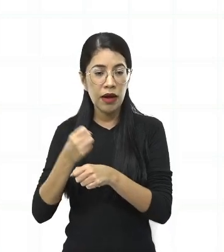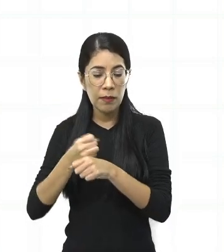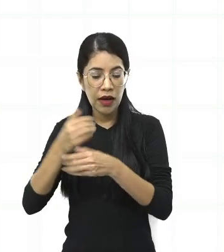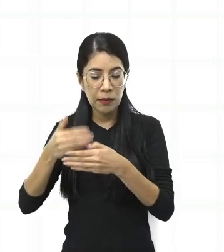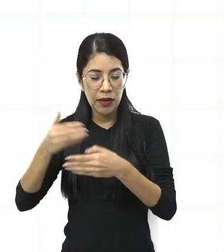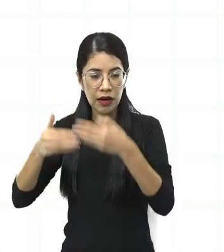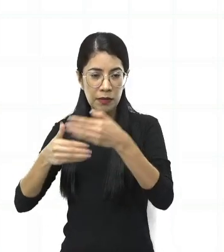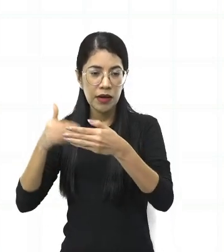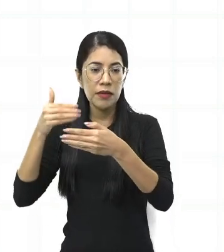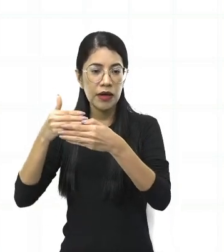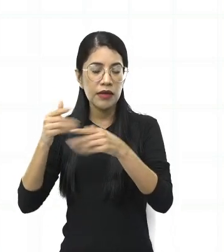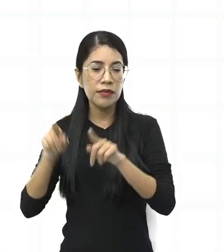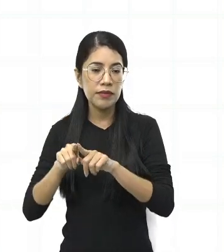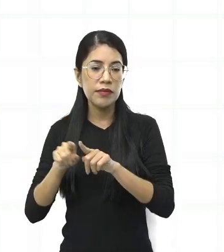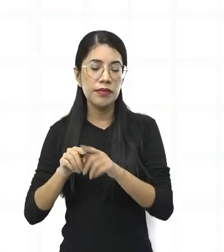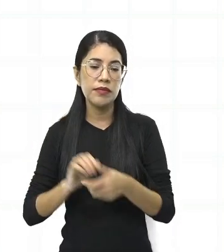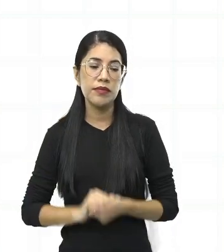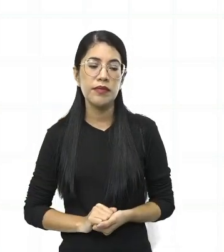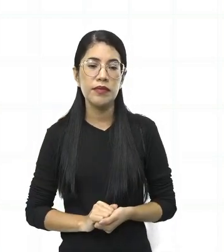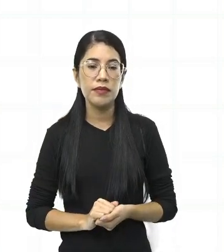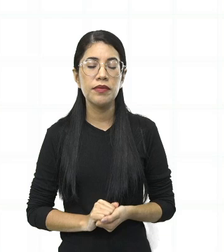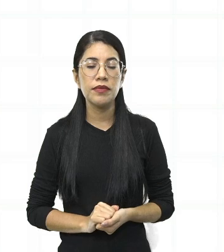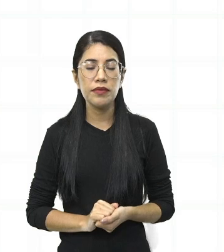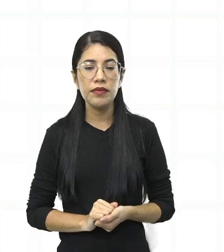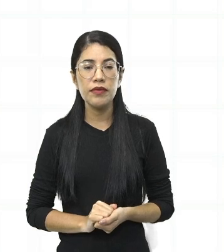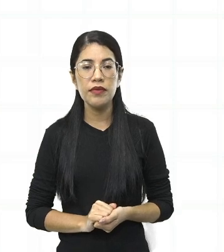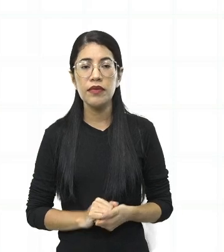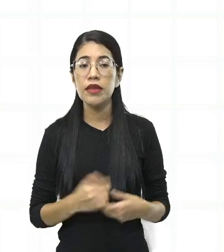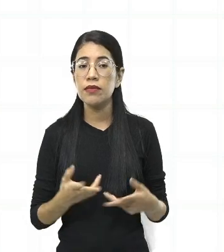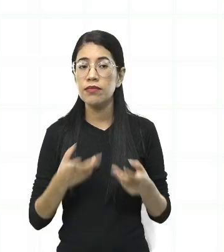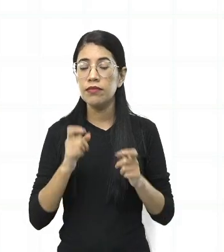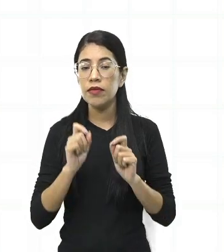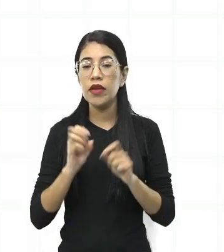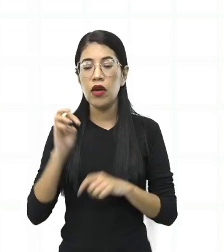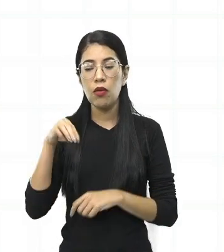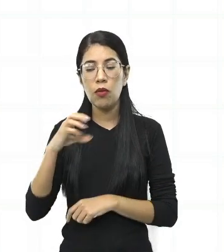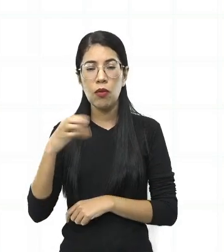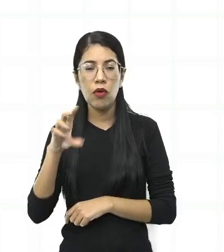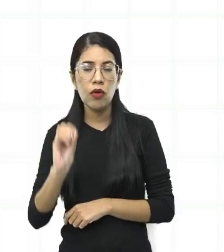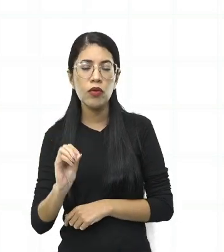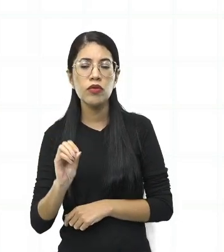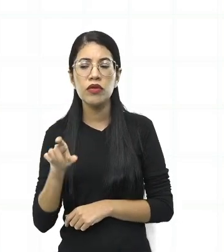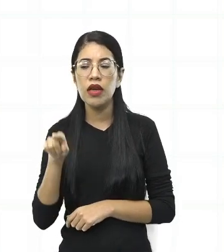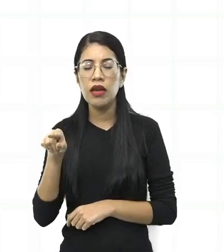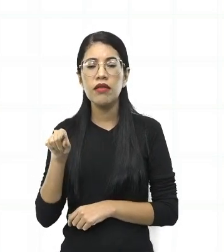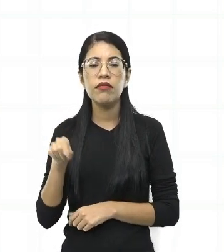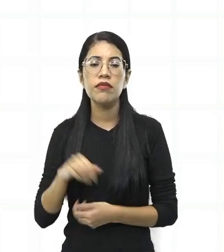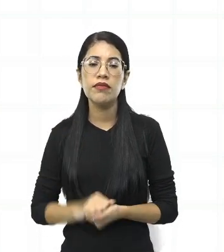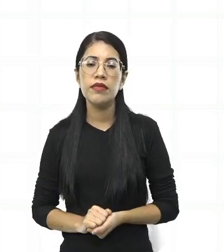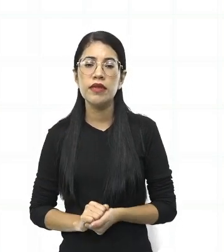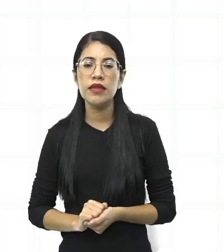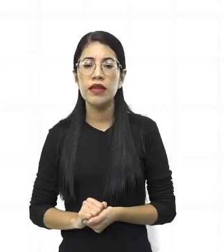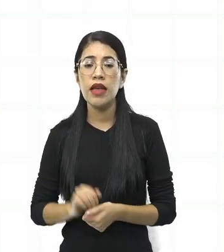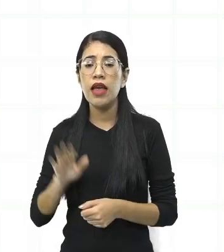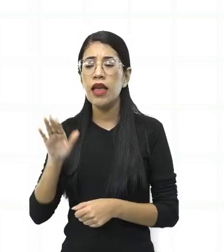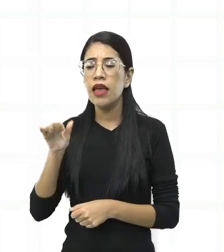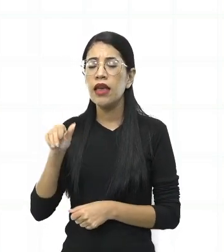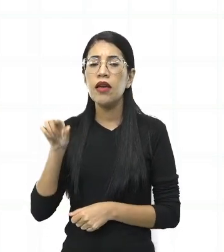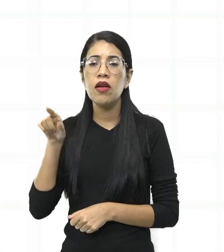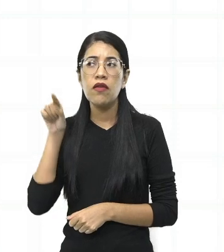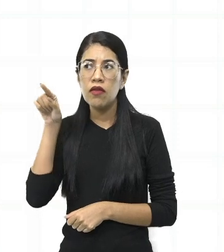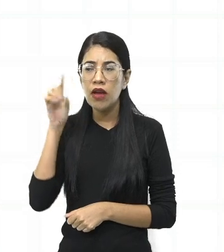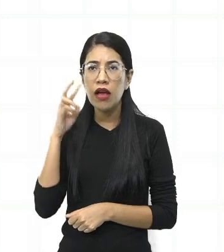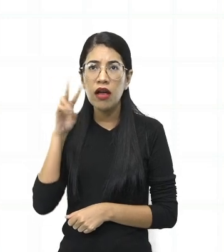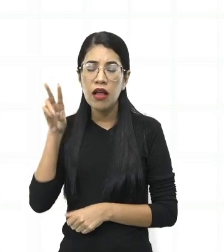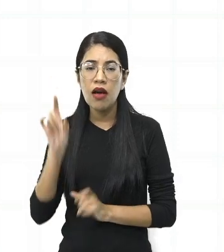do Zé Ramalho, um trecho, né, de uma música muito famosa. Então, veja, é como se ele tivesse assim, moço, olha só, tá vendo aquele edifício